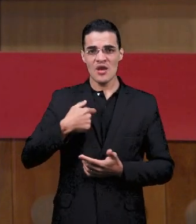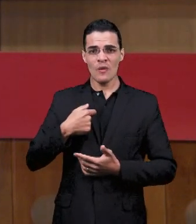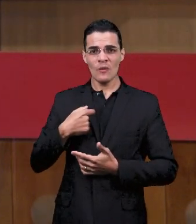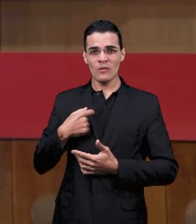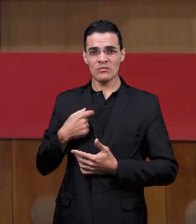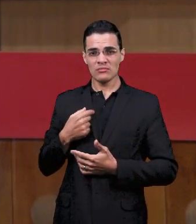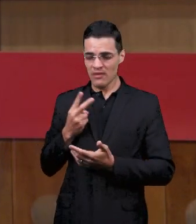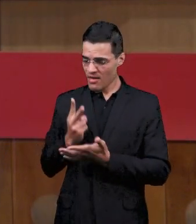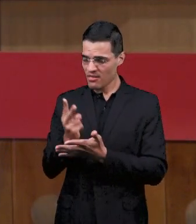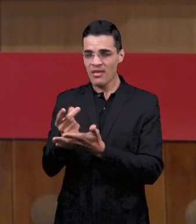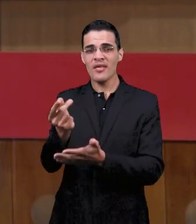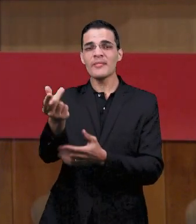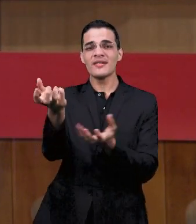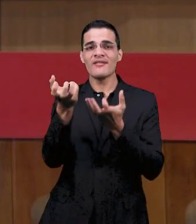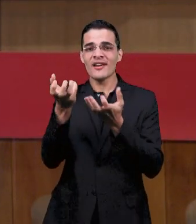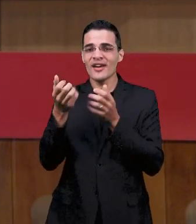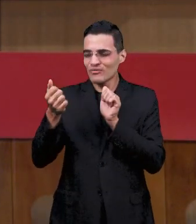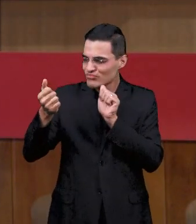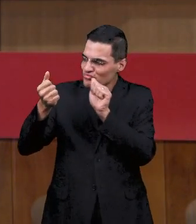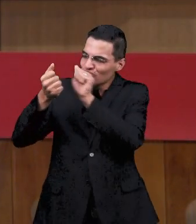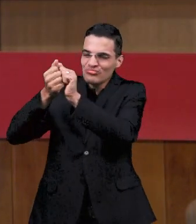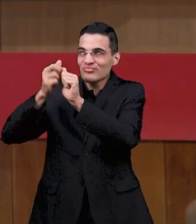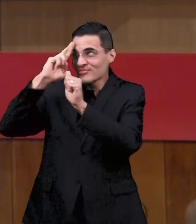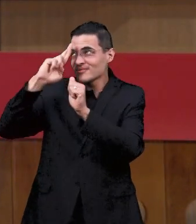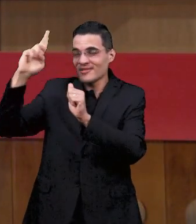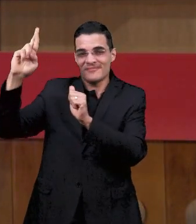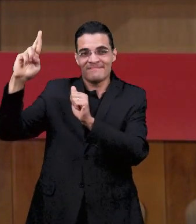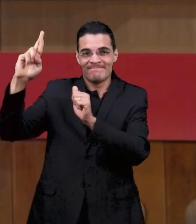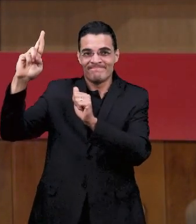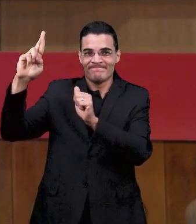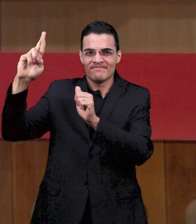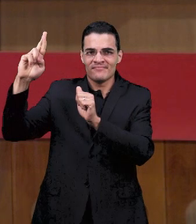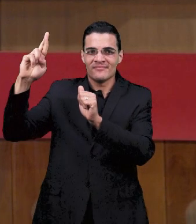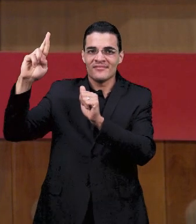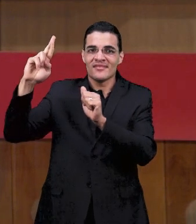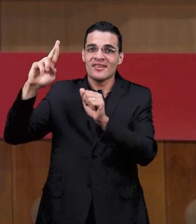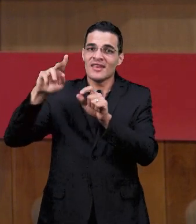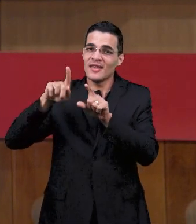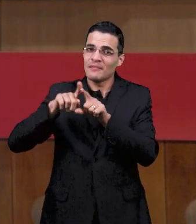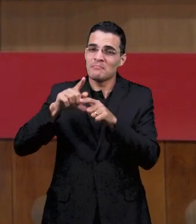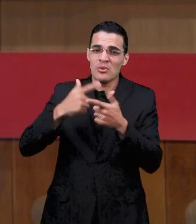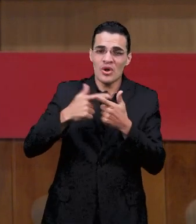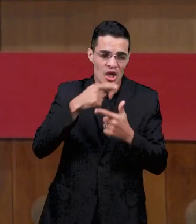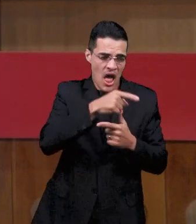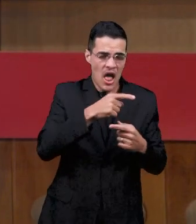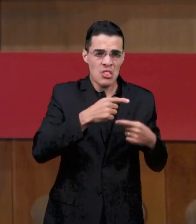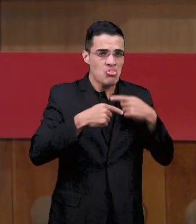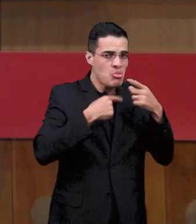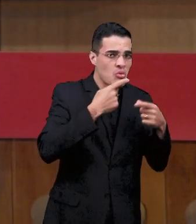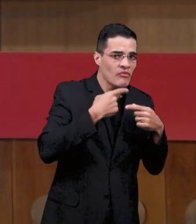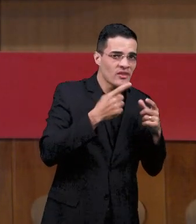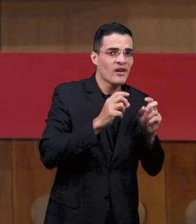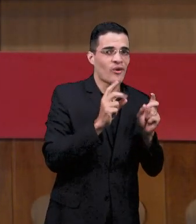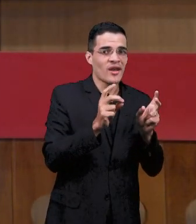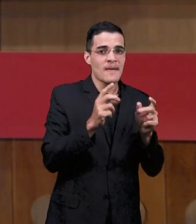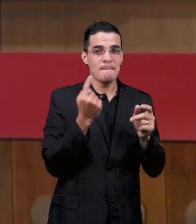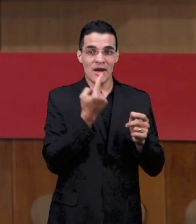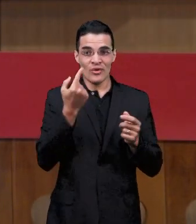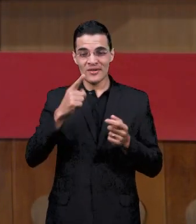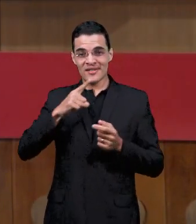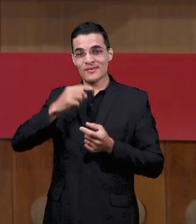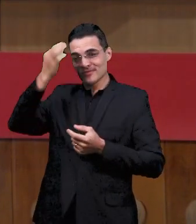temos uma certeza, em um mundo de incertezas, que a bondade, que a misericórdia do Senhor seguirá as